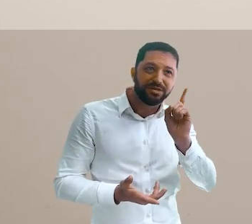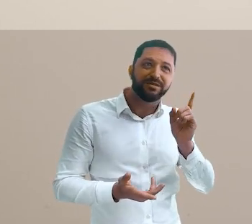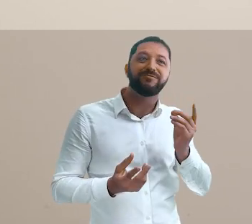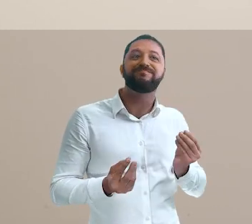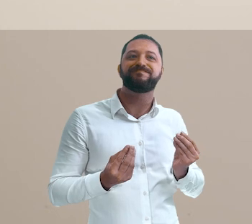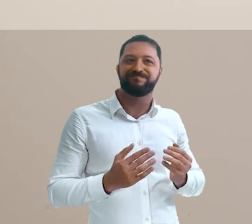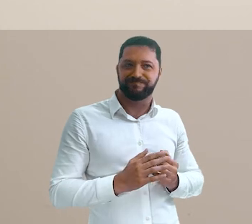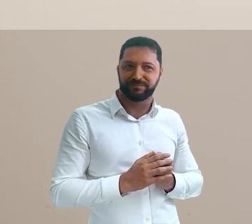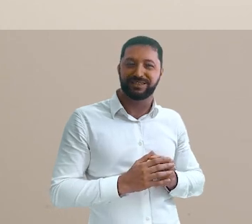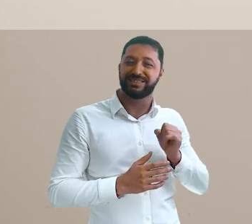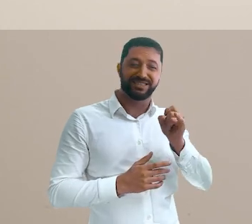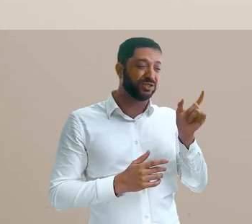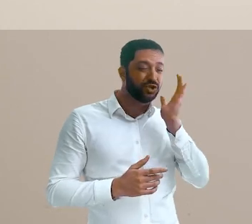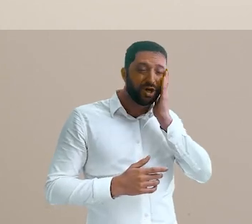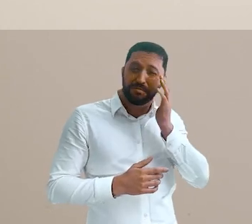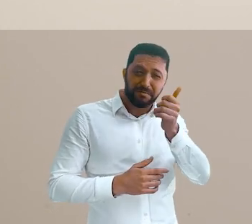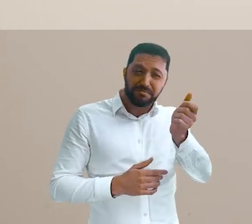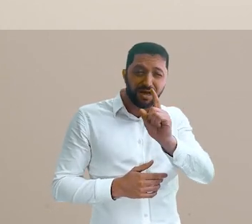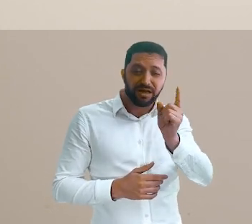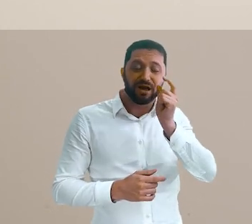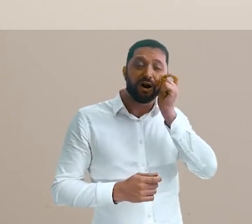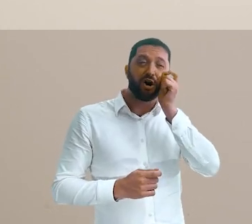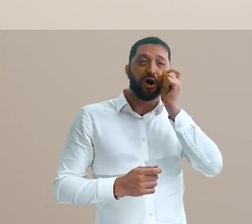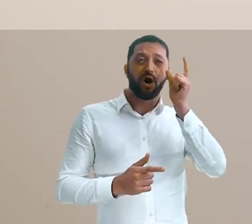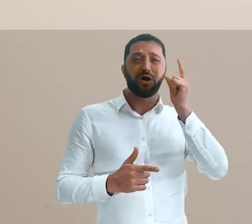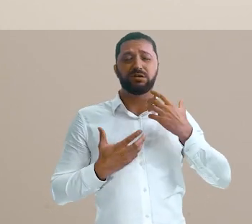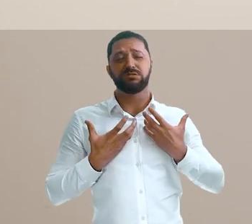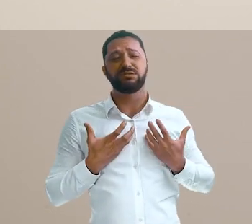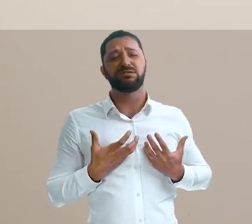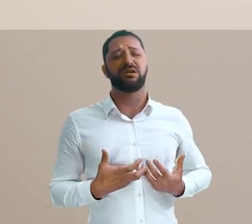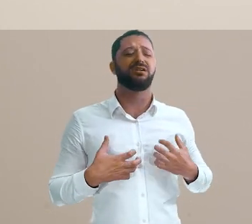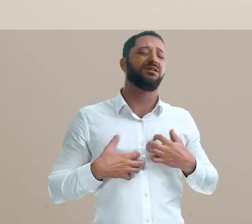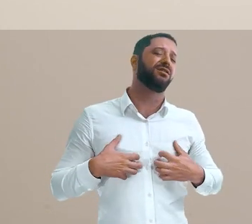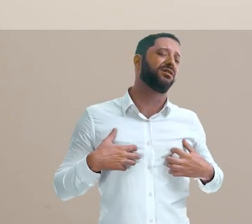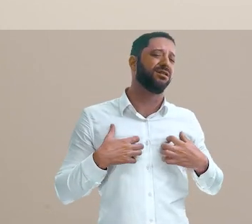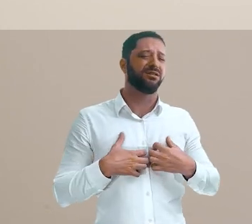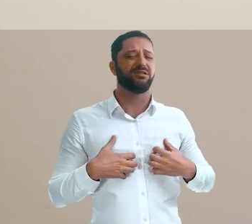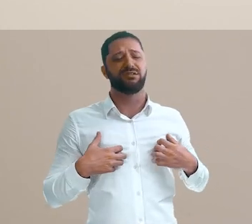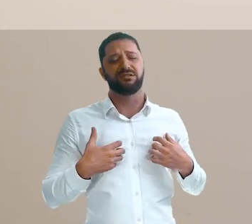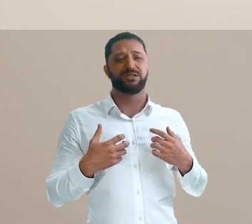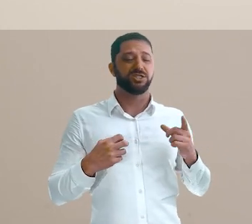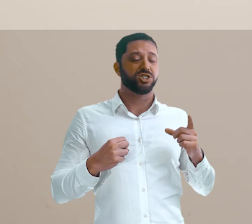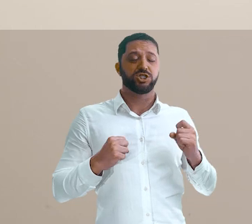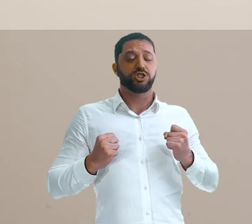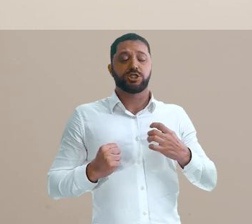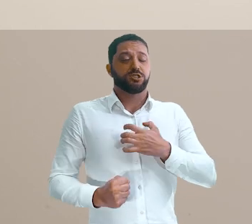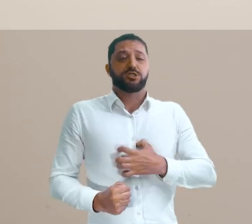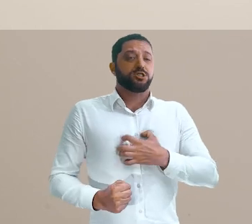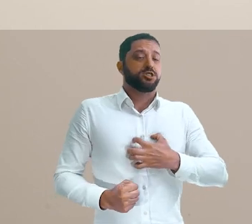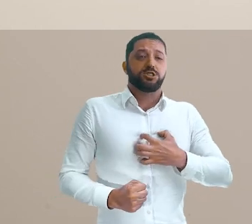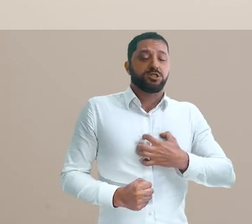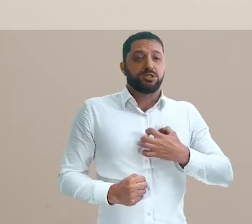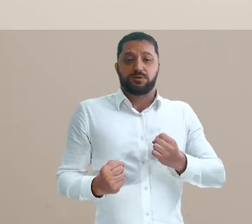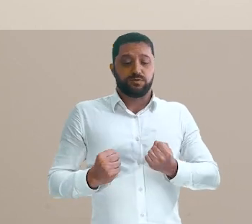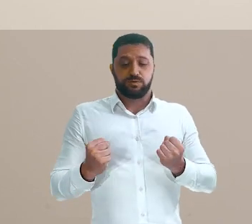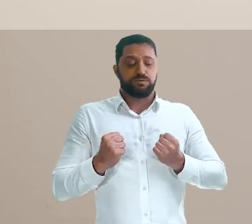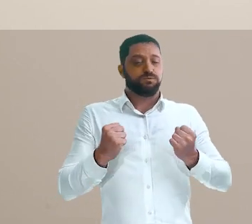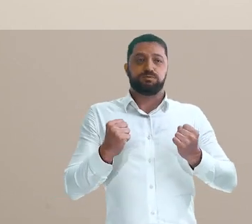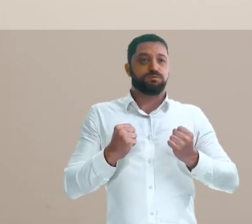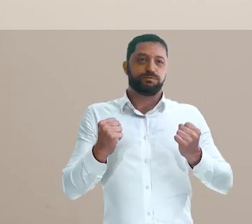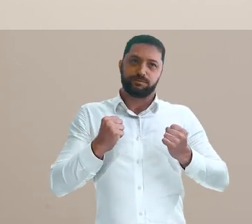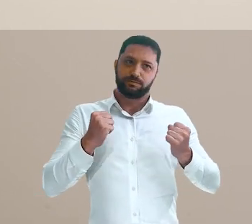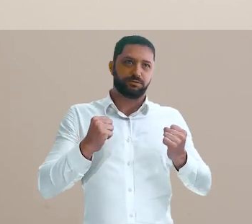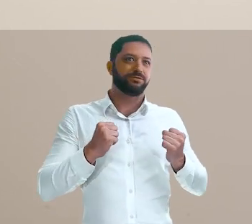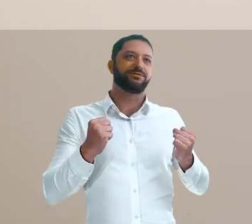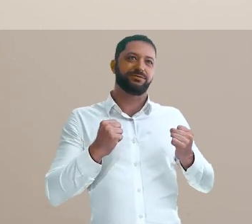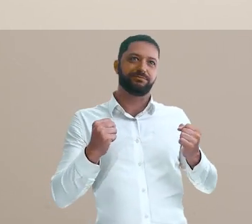dormir, e se você dorme mal, você acorda mal, não tem jeito. E aí o nível de irritabilidade